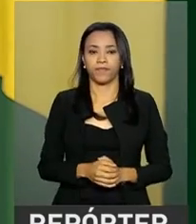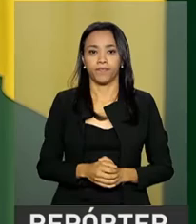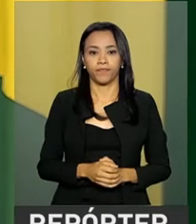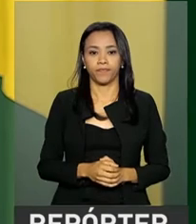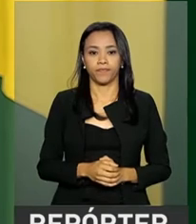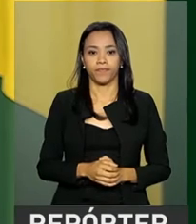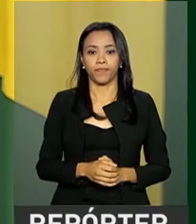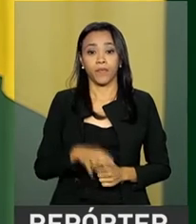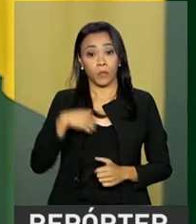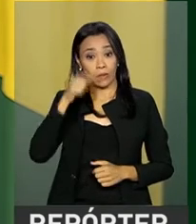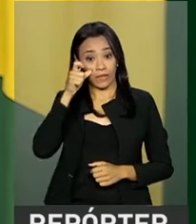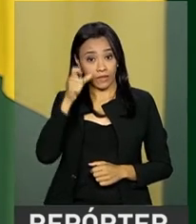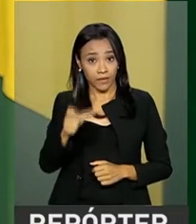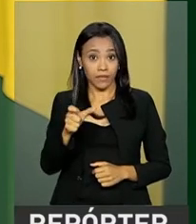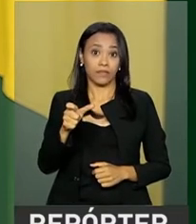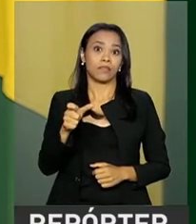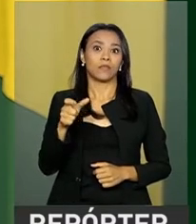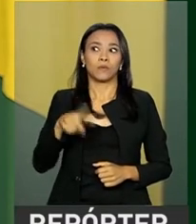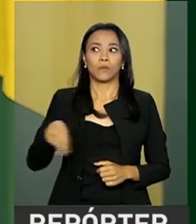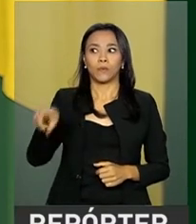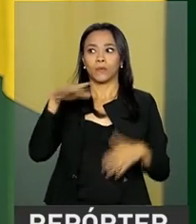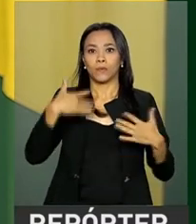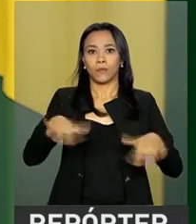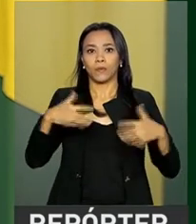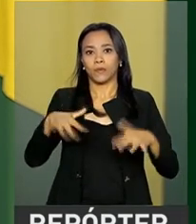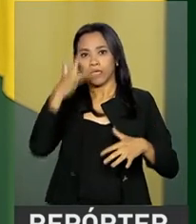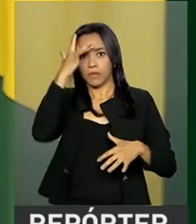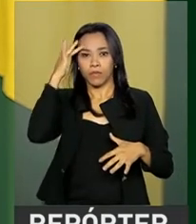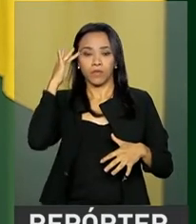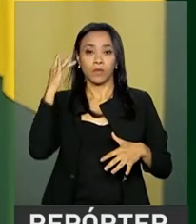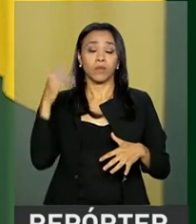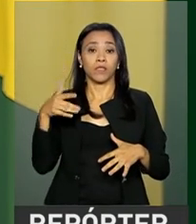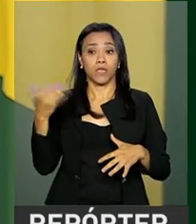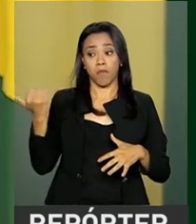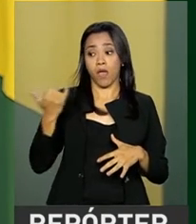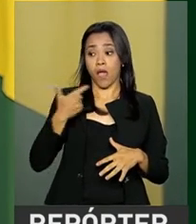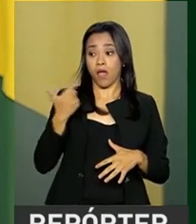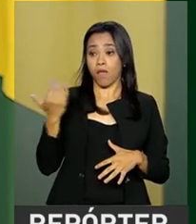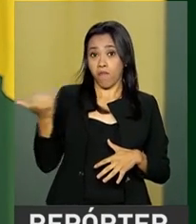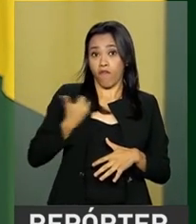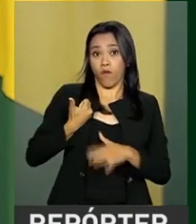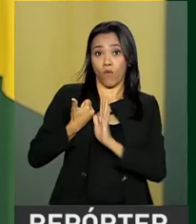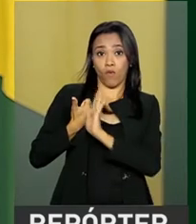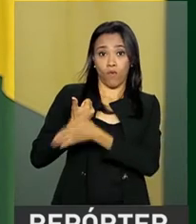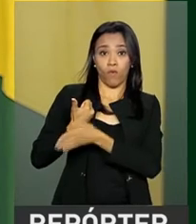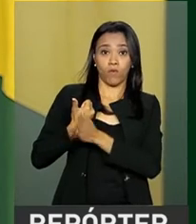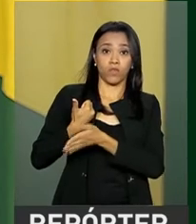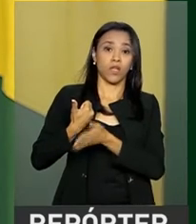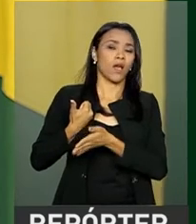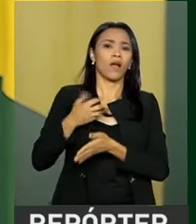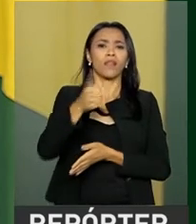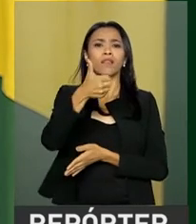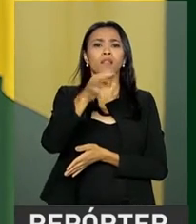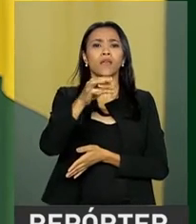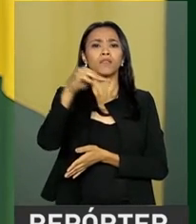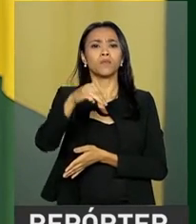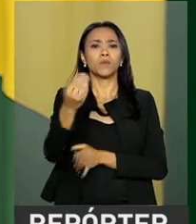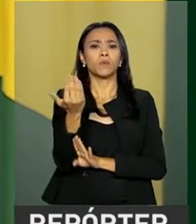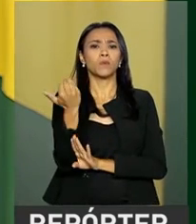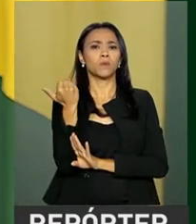O interesse é tão grande que acabou de me dizer o presidente Gilberto Ock que há 10 minutos